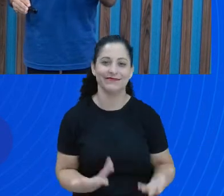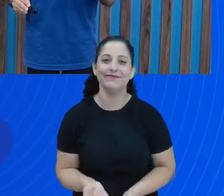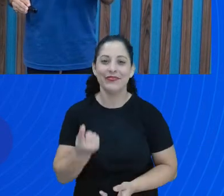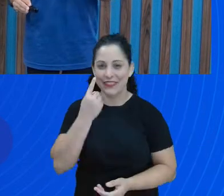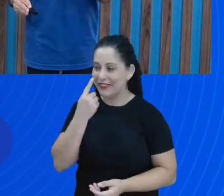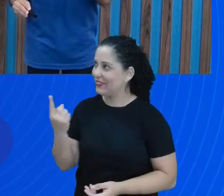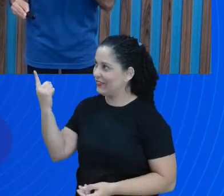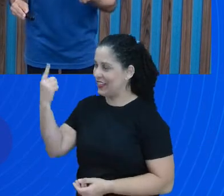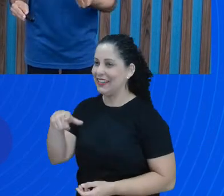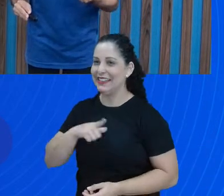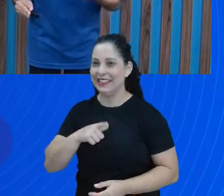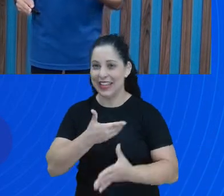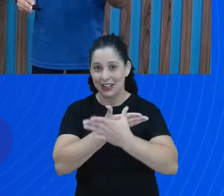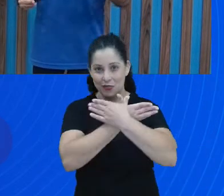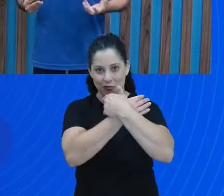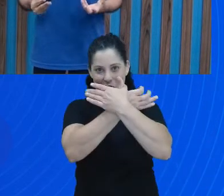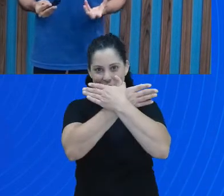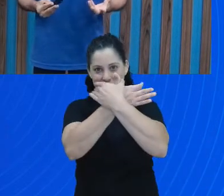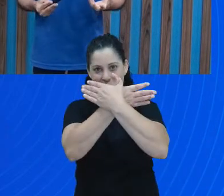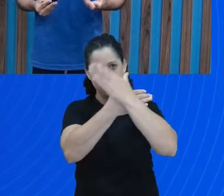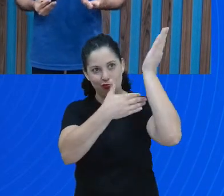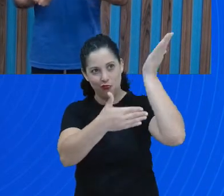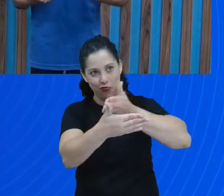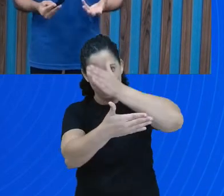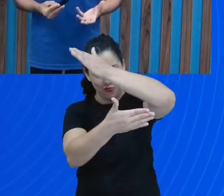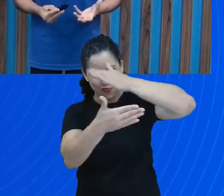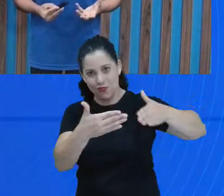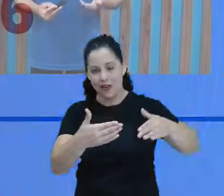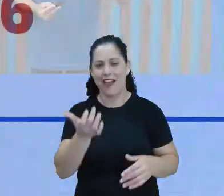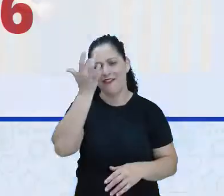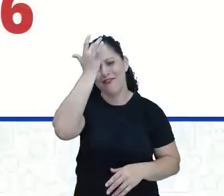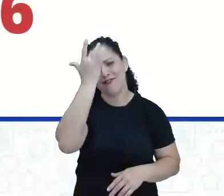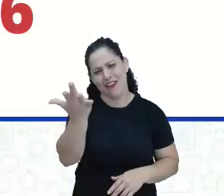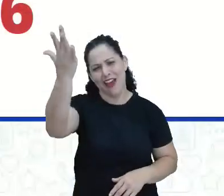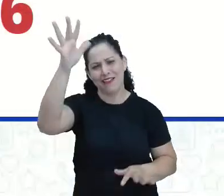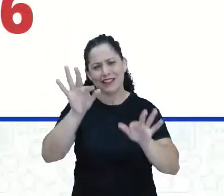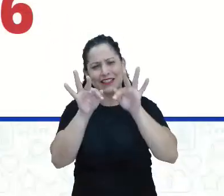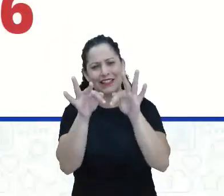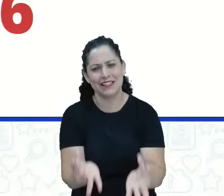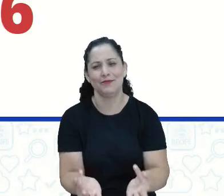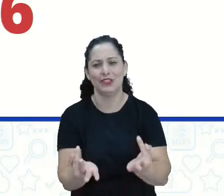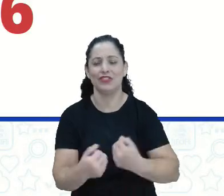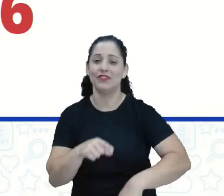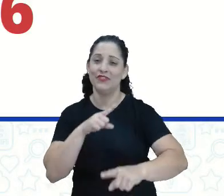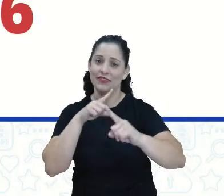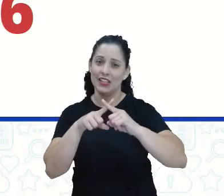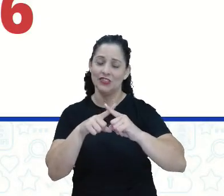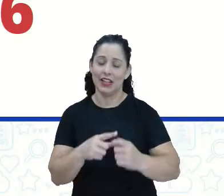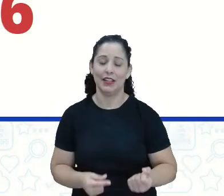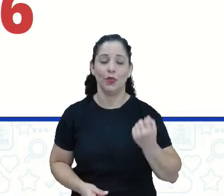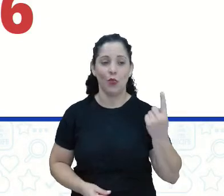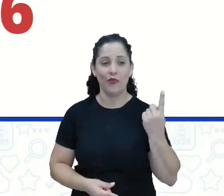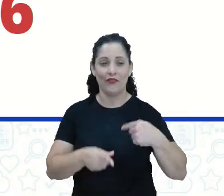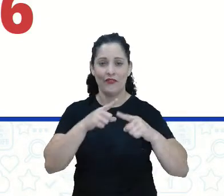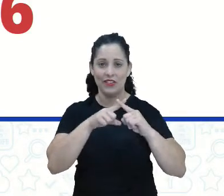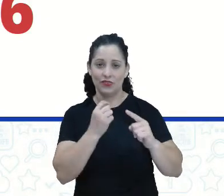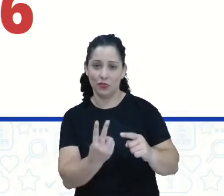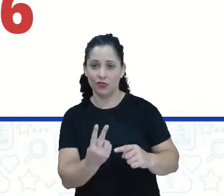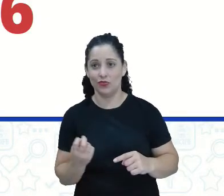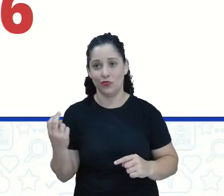aí a borboleta. Veja como é simples. Veja como é fácil. Multiplica. 1 vezes 2. 2